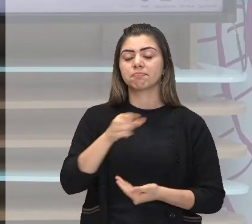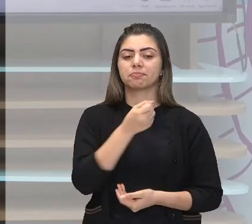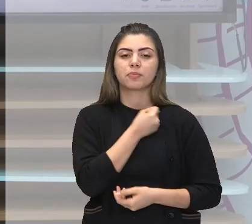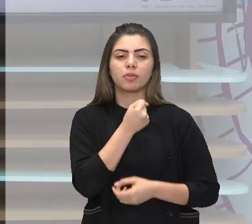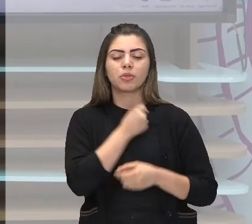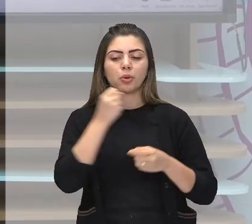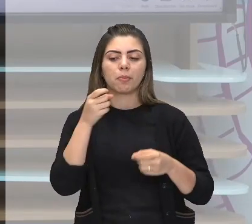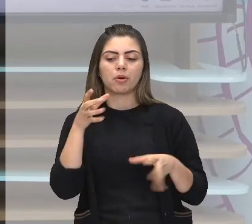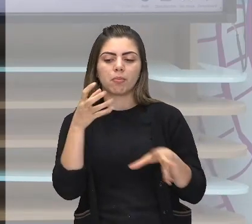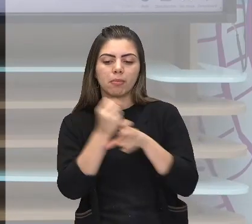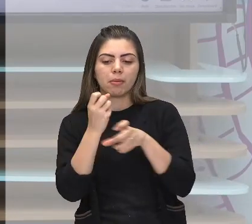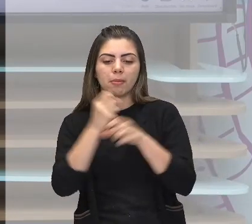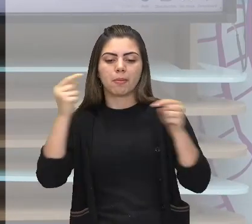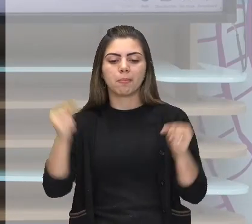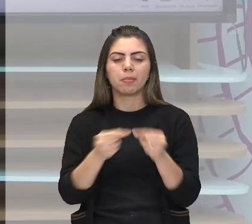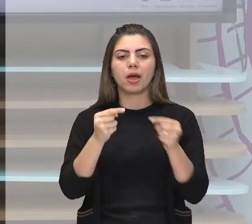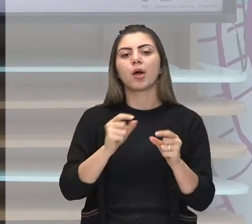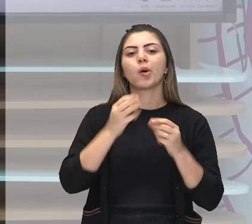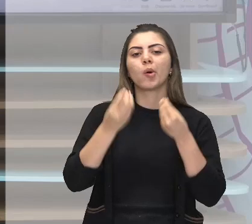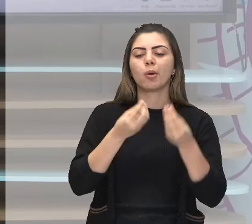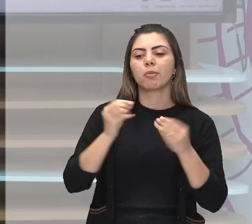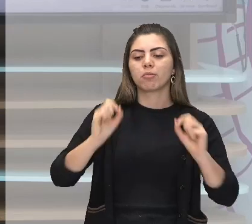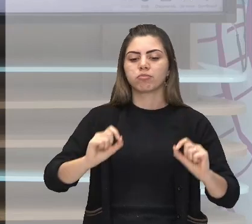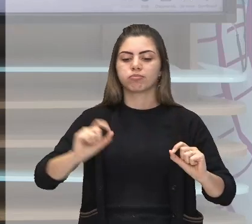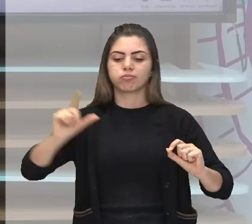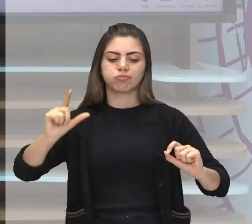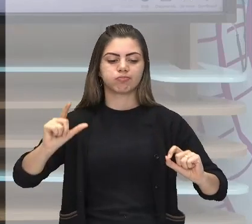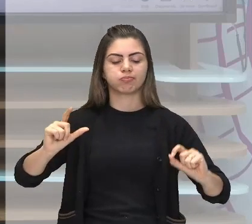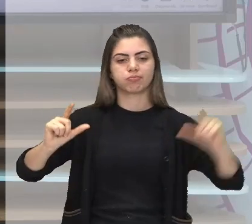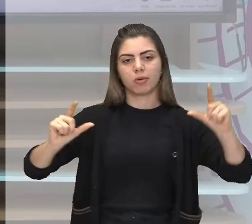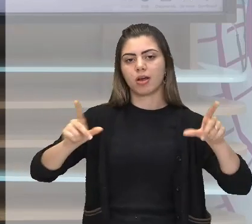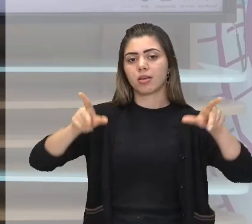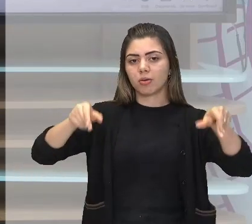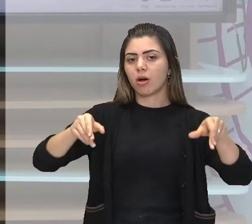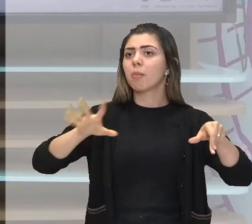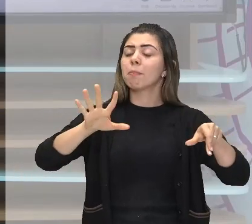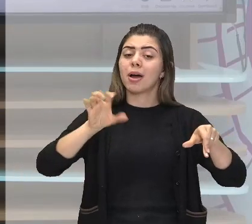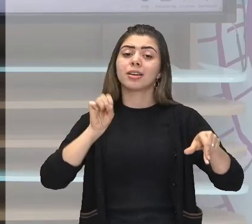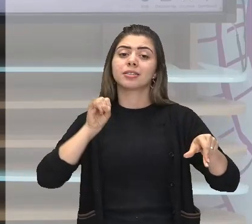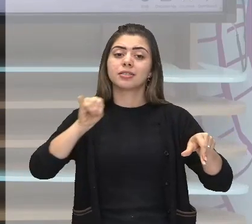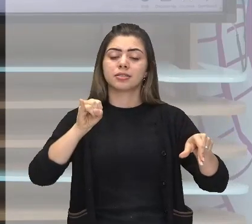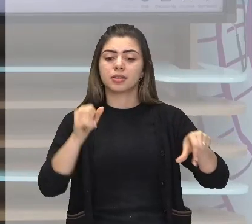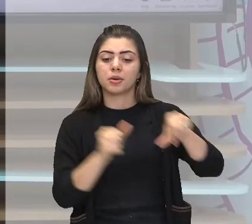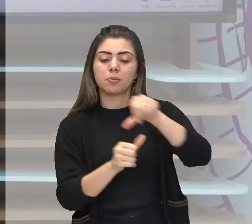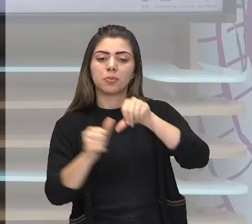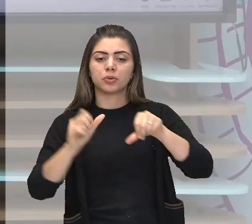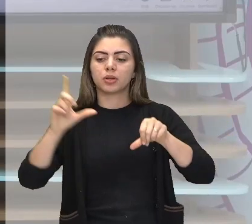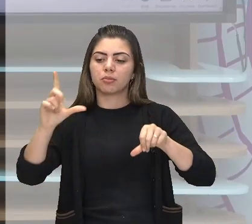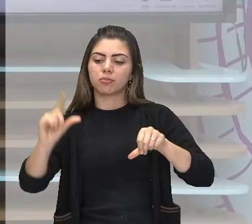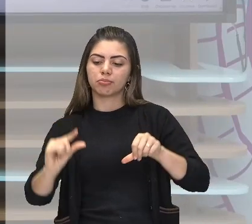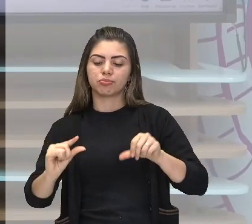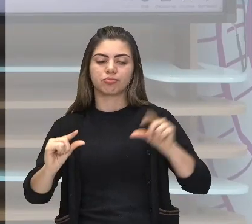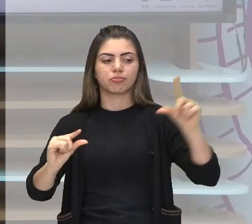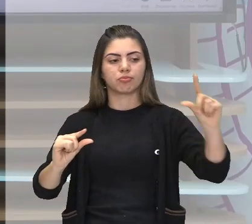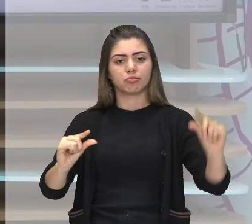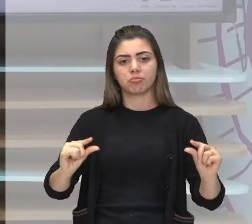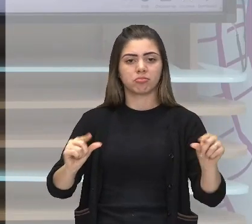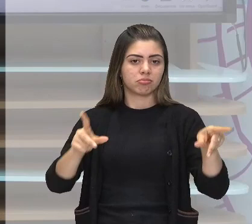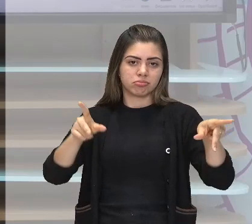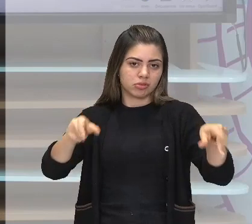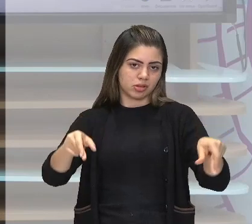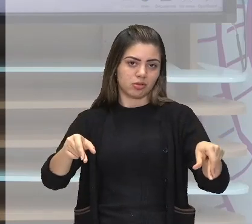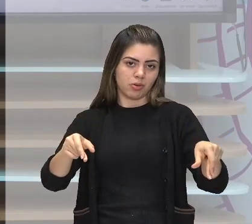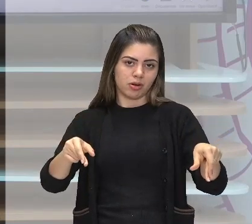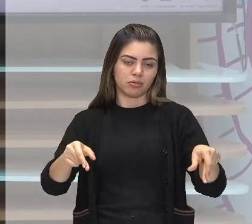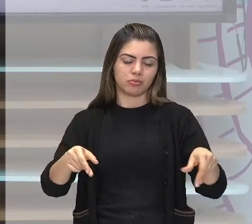direta não é só aumentar uma, a outra aumenta. Não. Se também nós tivermos uma redução na